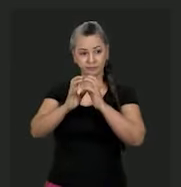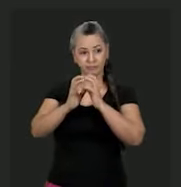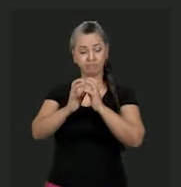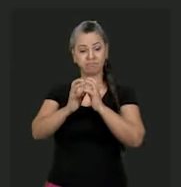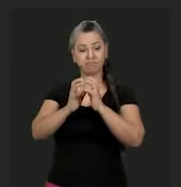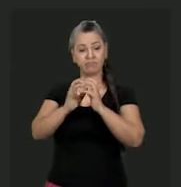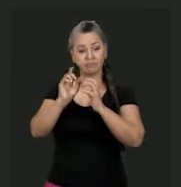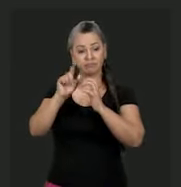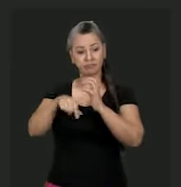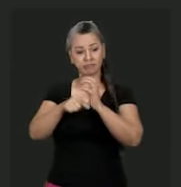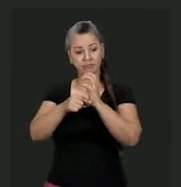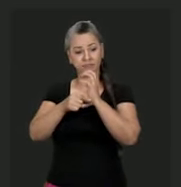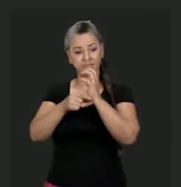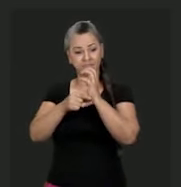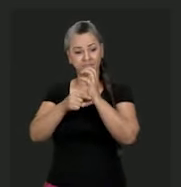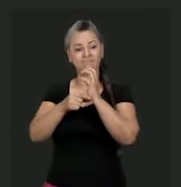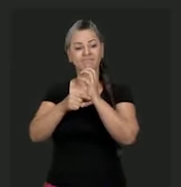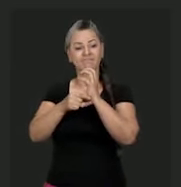parte